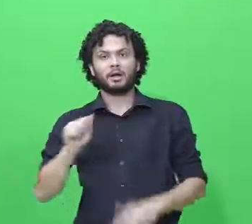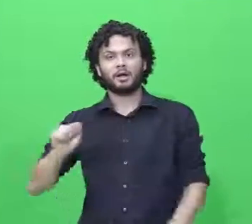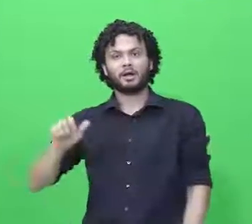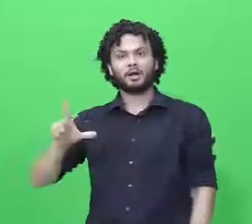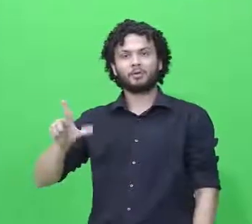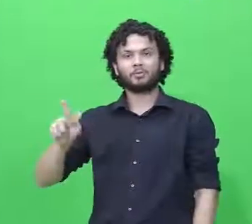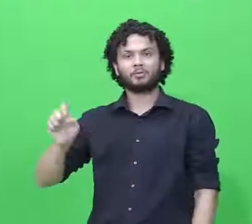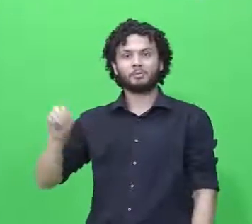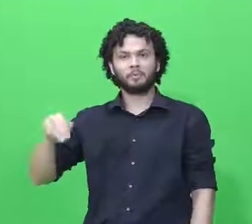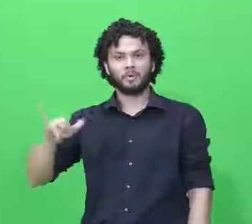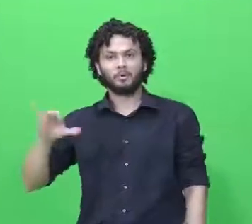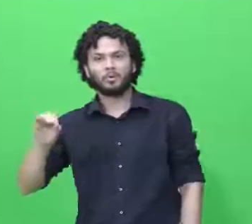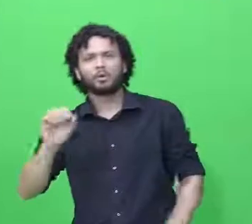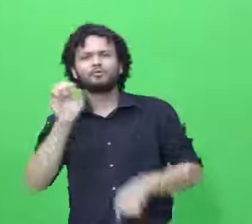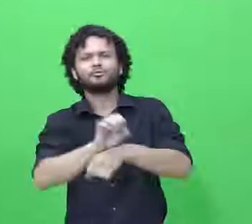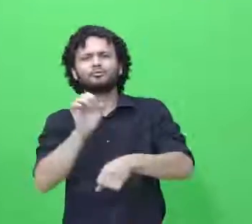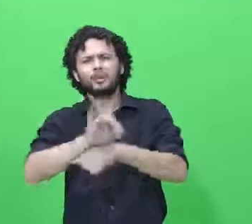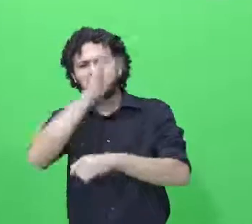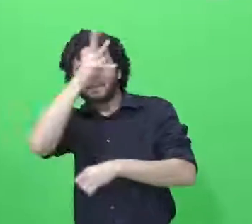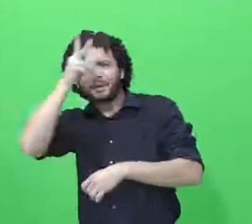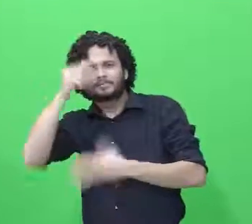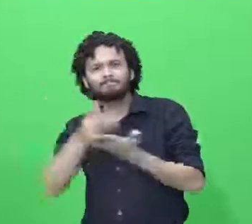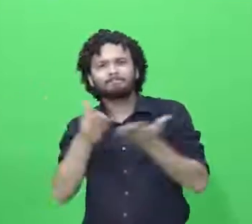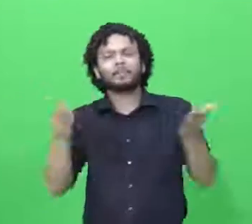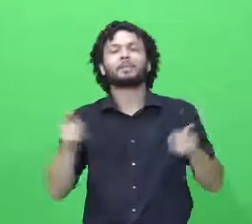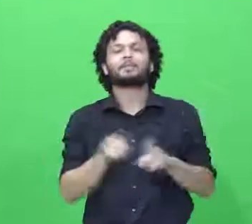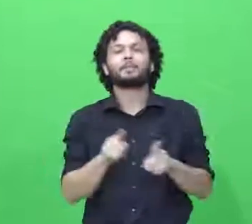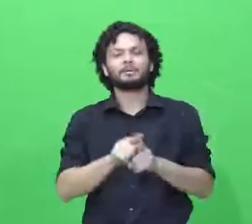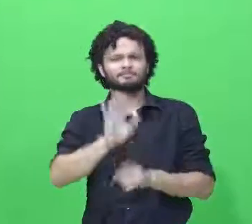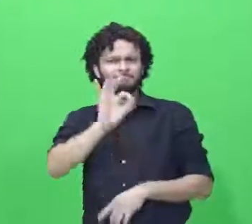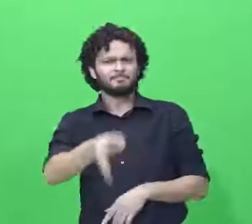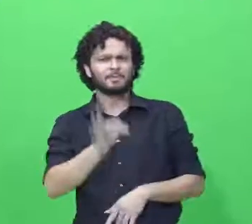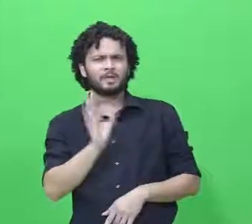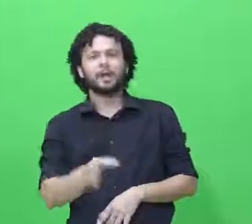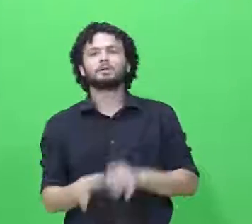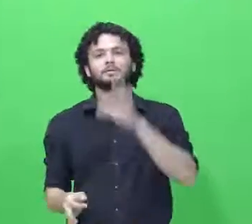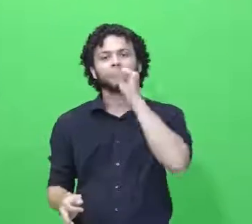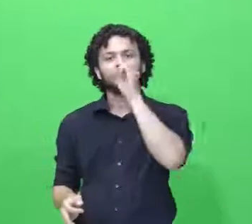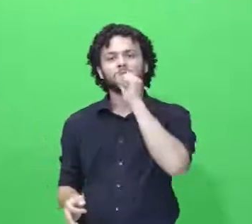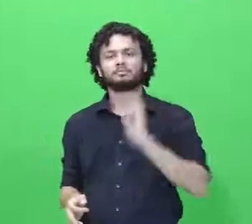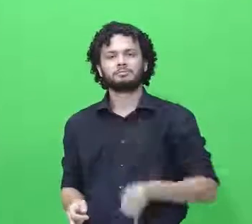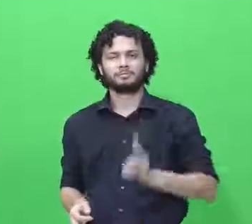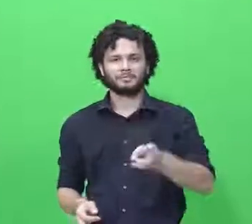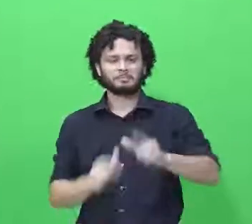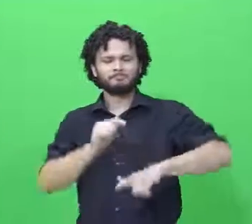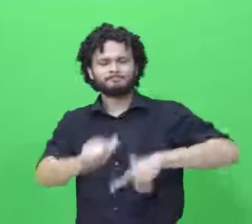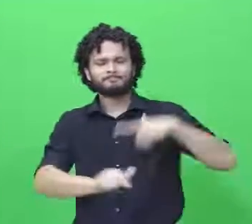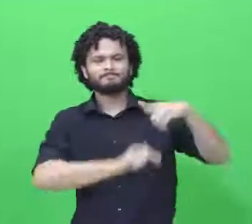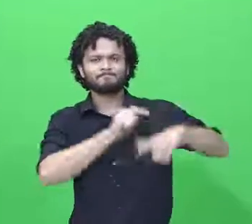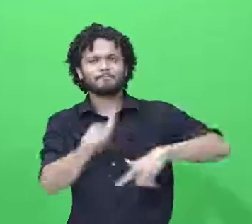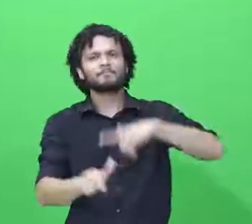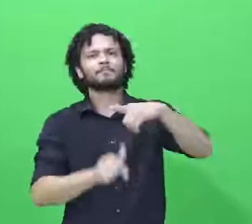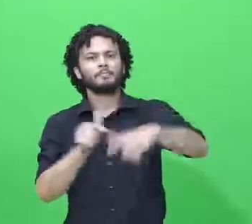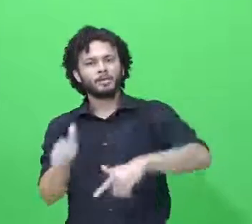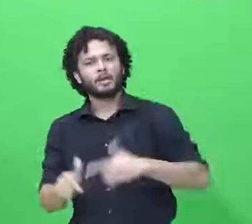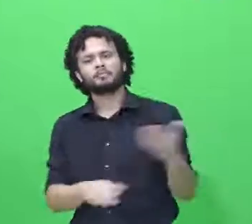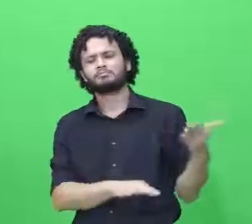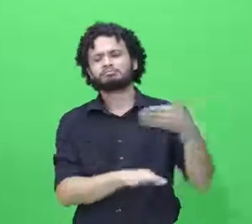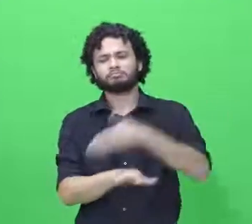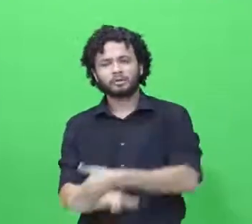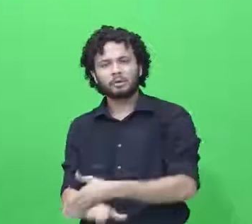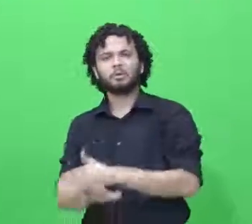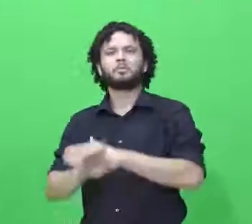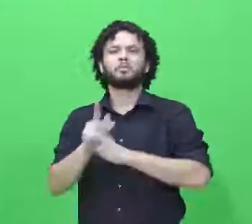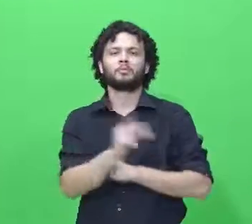Lima, para todo o estado do Amazonas, e na certeza de que cada sábado que nós trabalhamos, que a gente vem aqui, que os